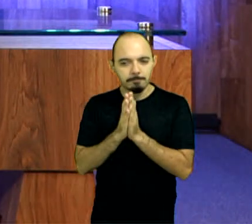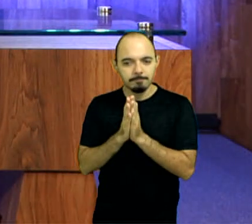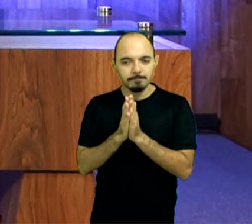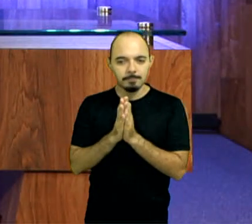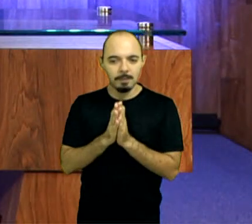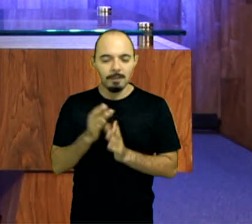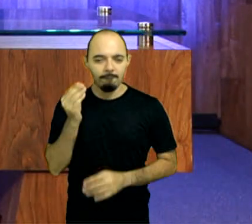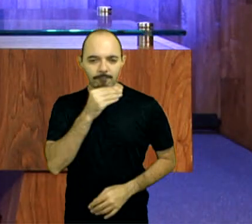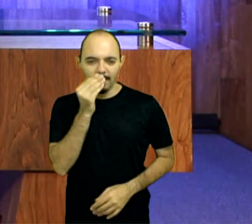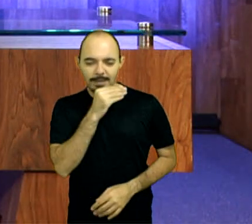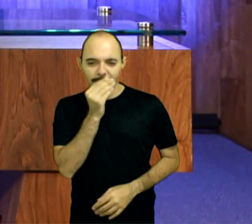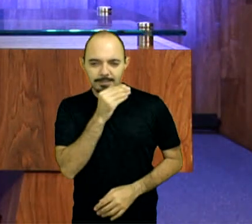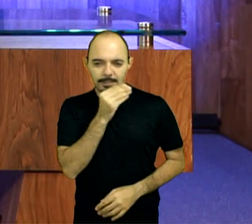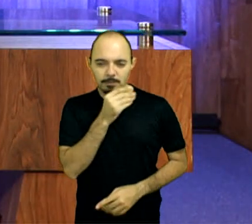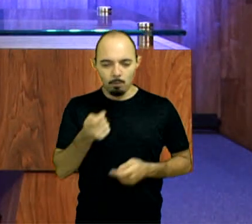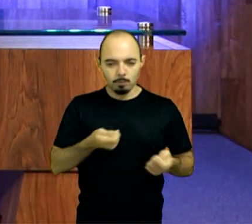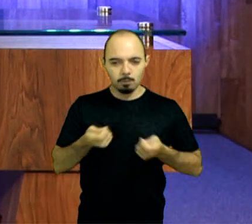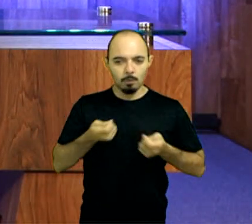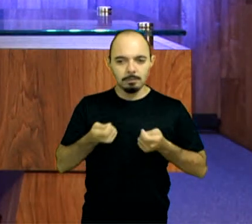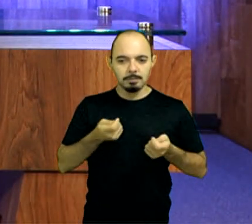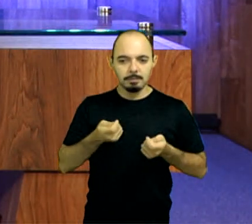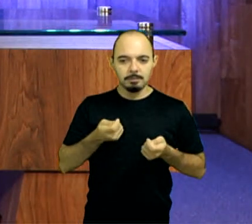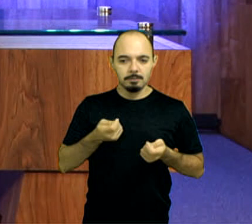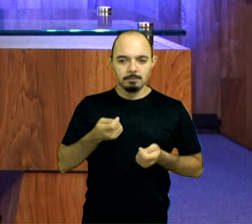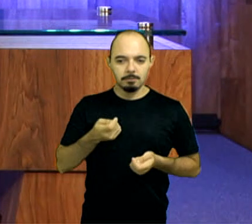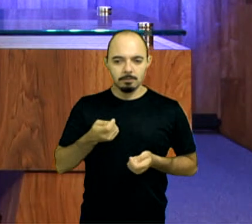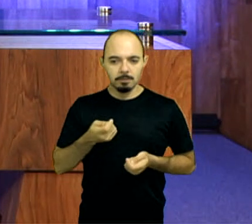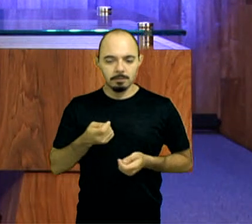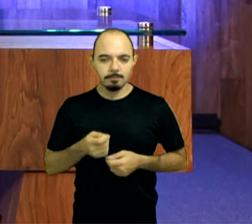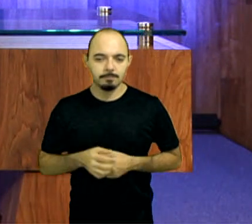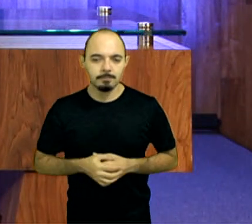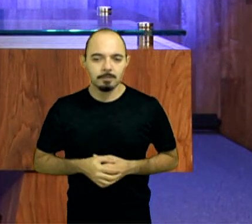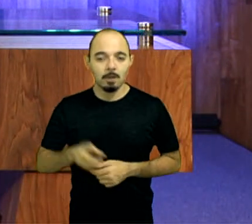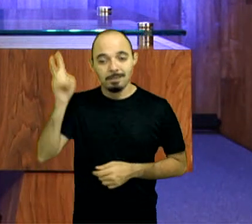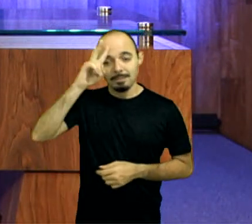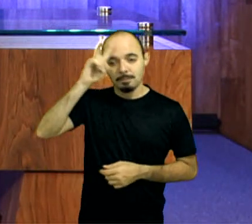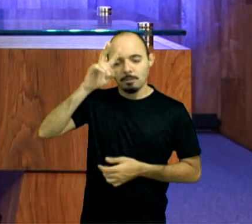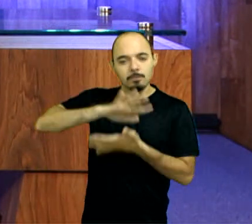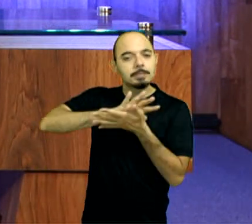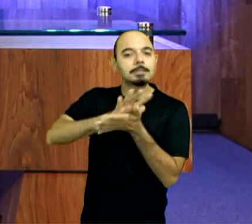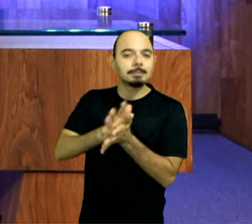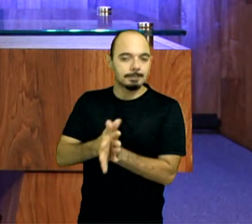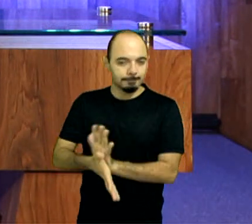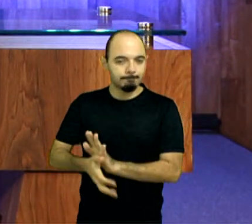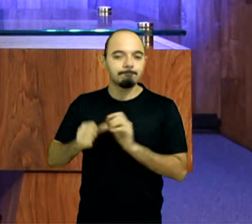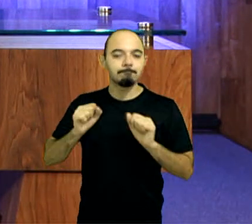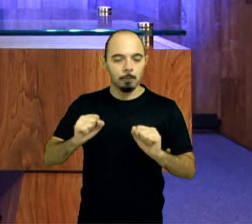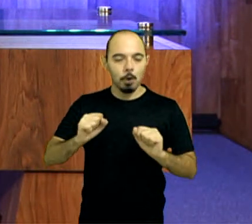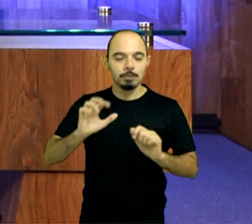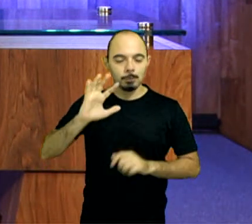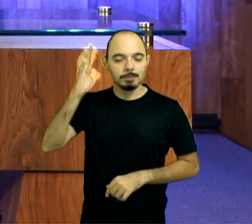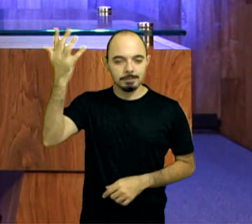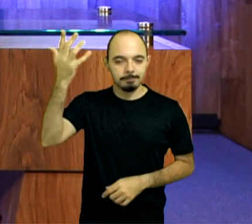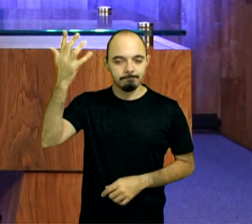pode destruir a sua história, em nome de Jesus. Vamos ficar de pé, queridos, por favor.